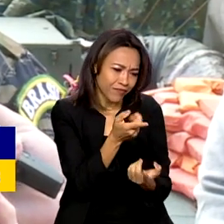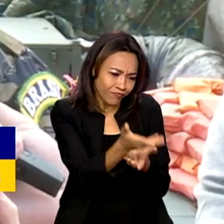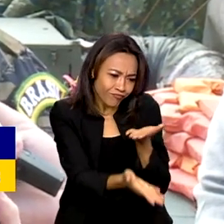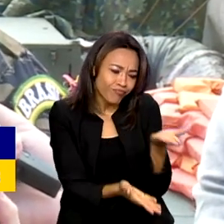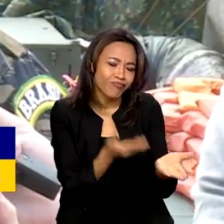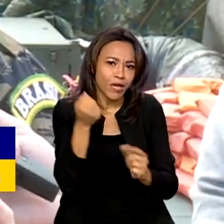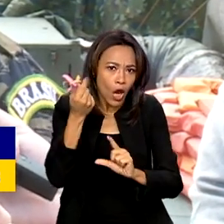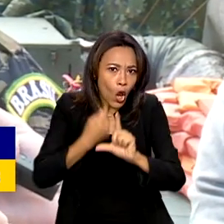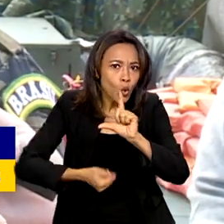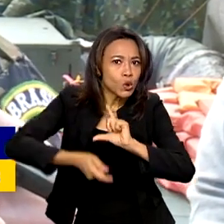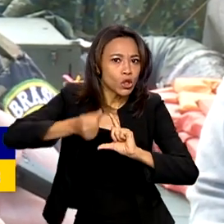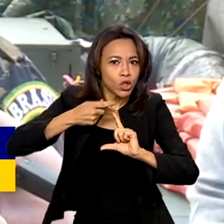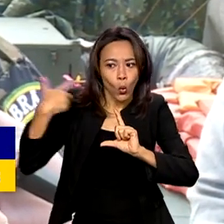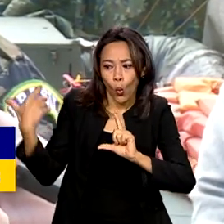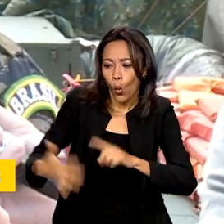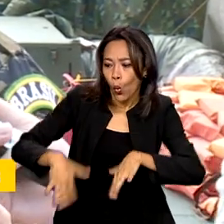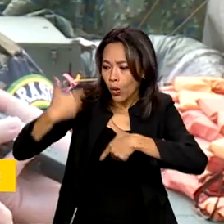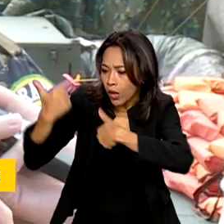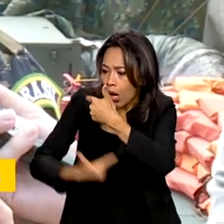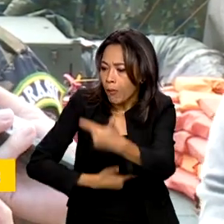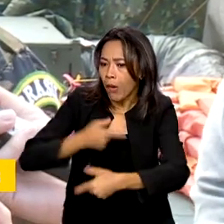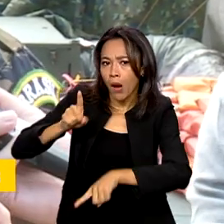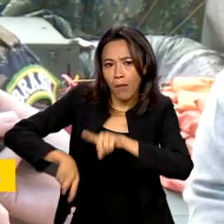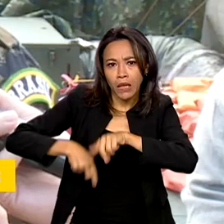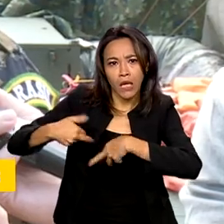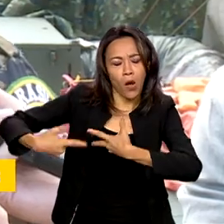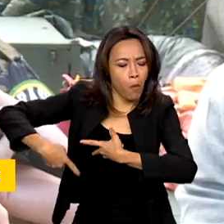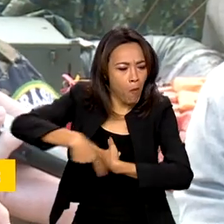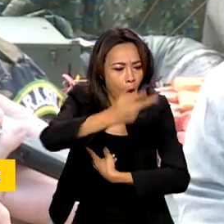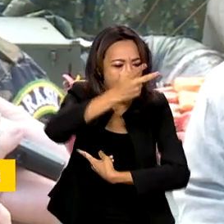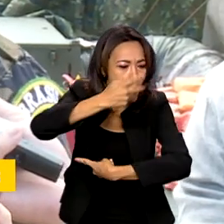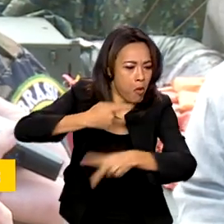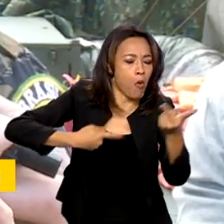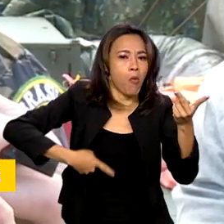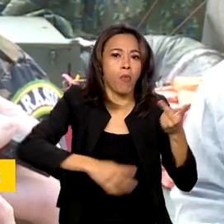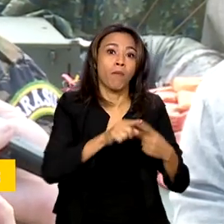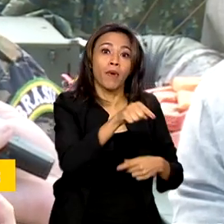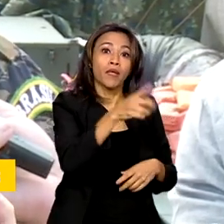logística mais complexa, que é natural da região, fica mais fácil para a população ser atendida.